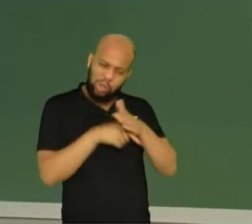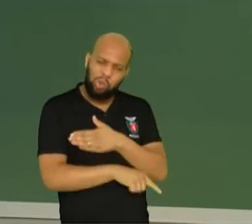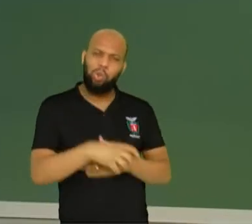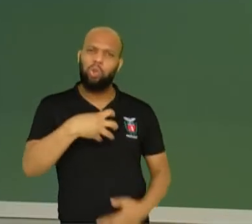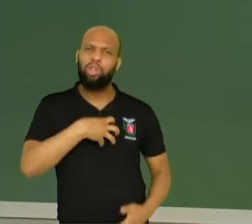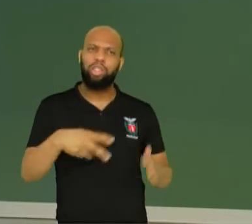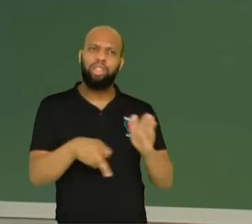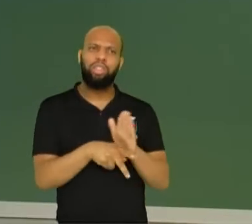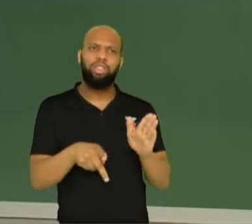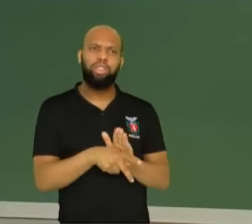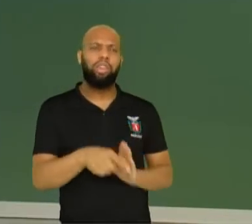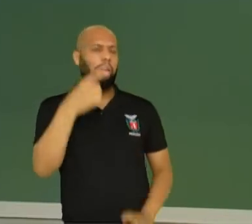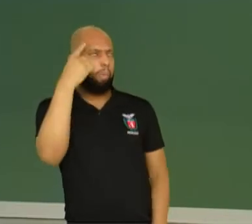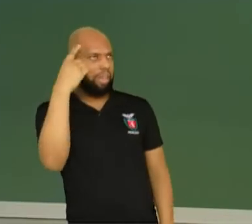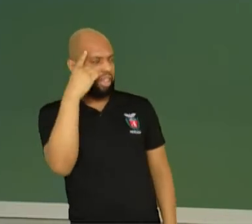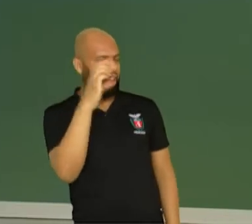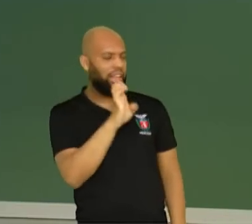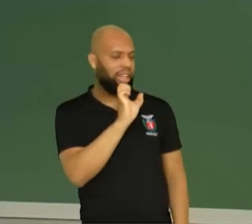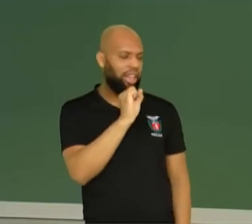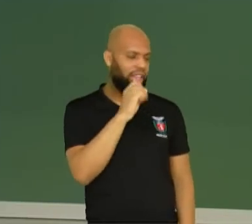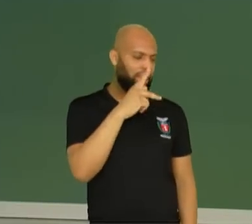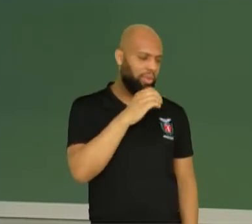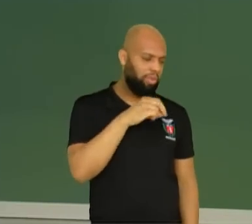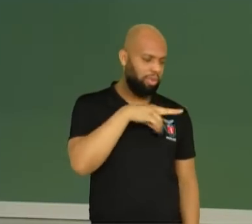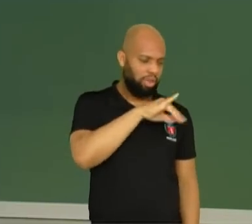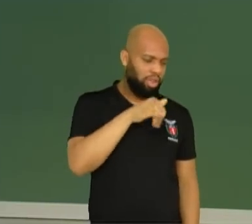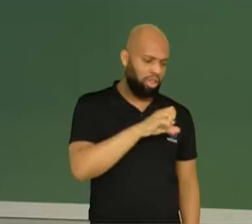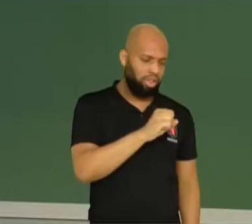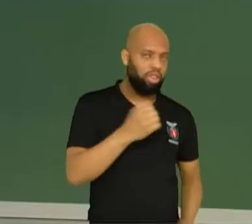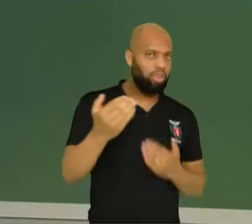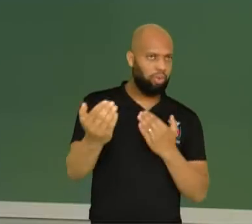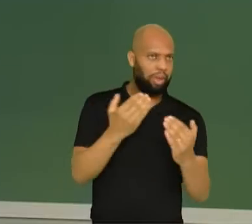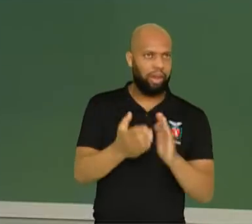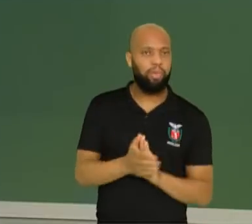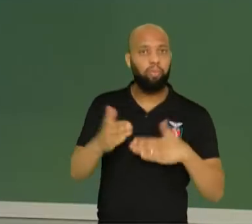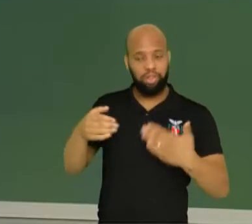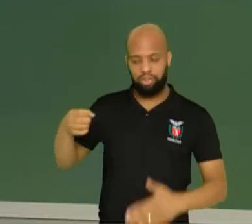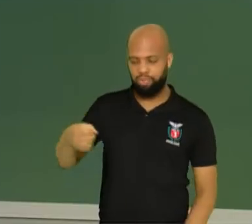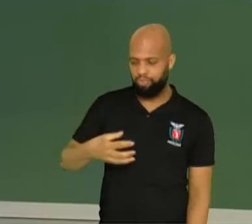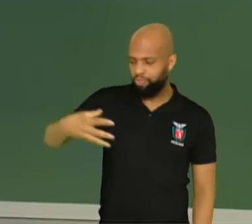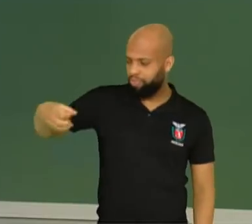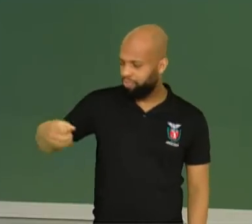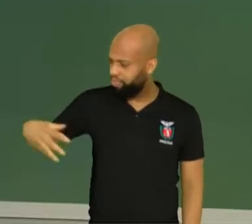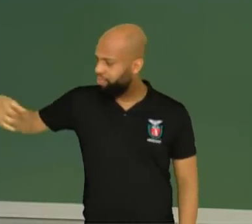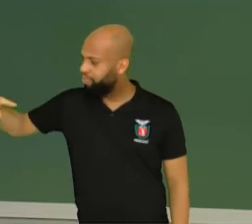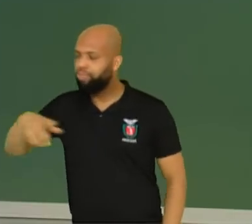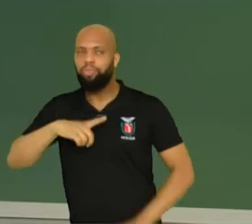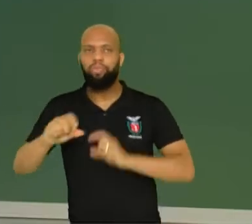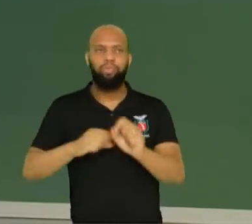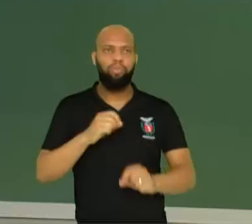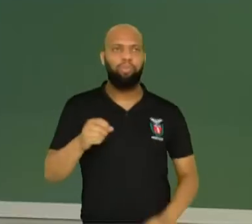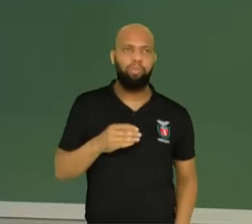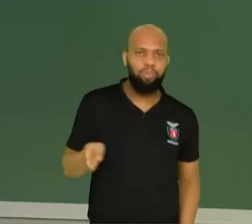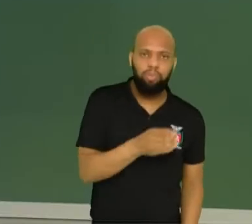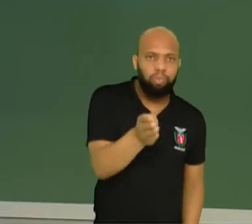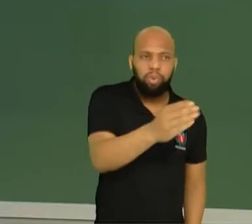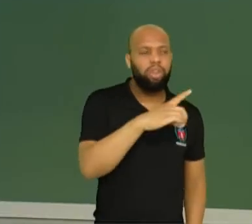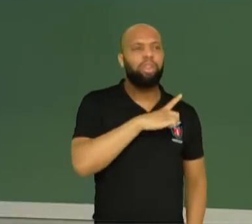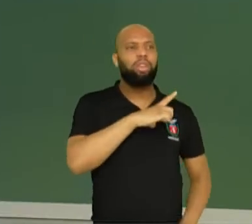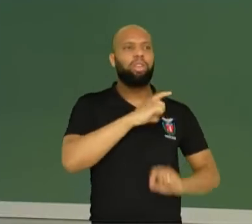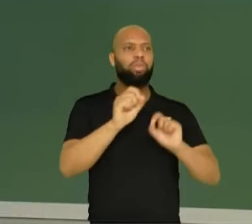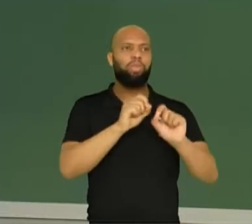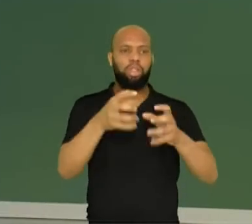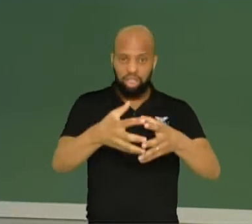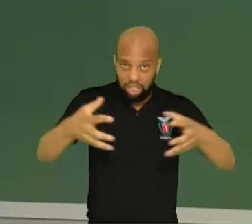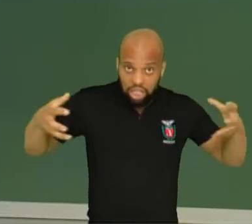lembrar das esponjas e for comparar os dois grupos. As águas-vivas, elas podem se alimentar de peixes até